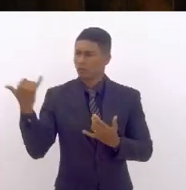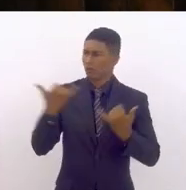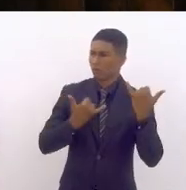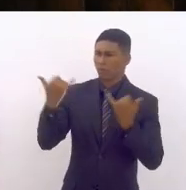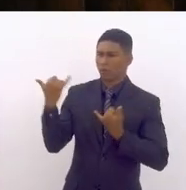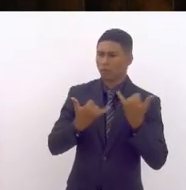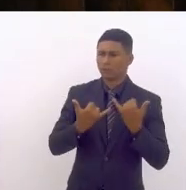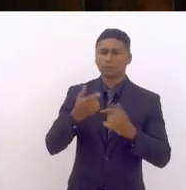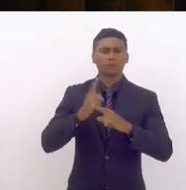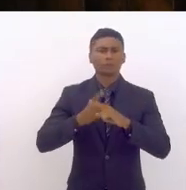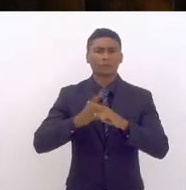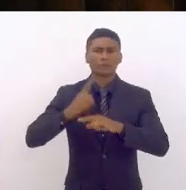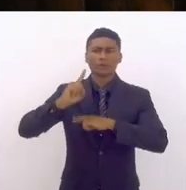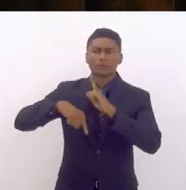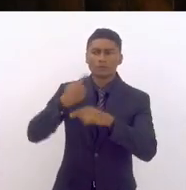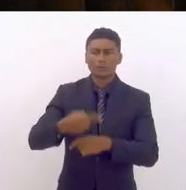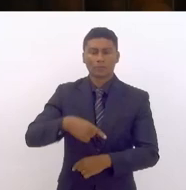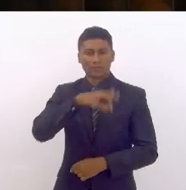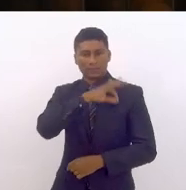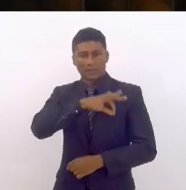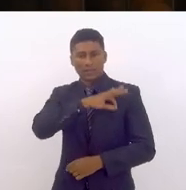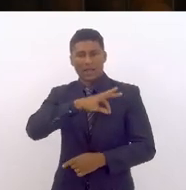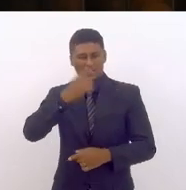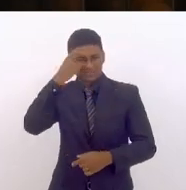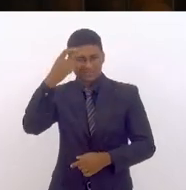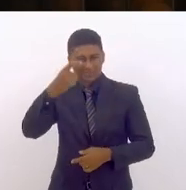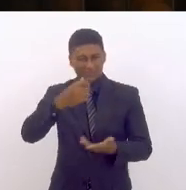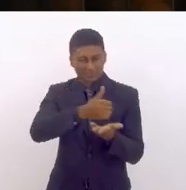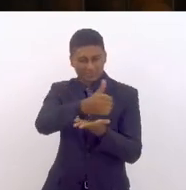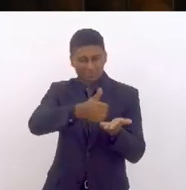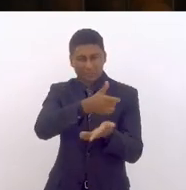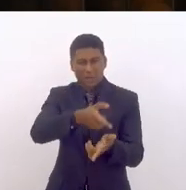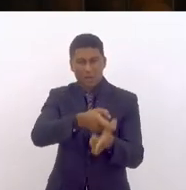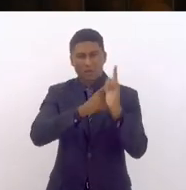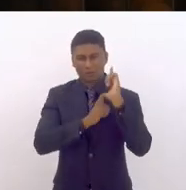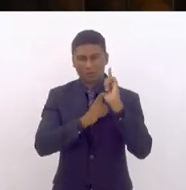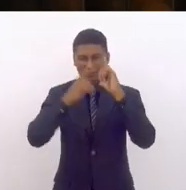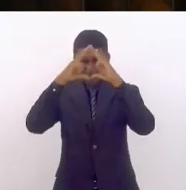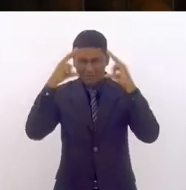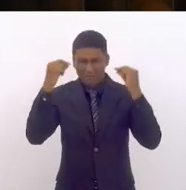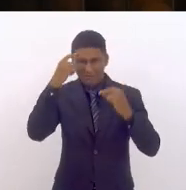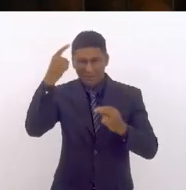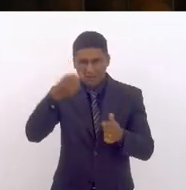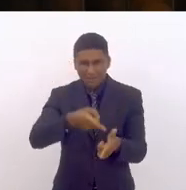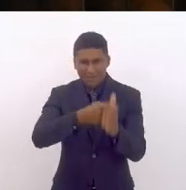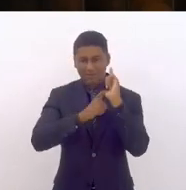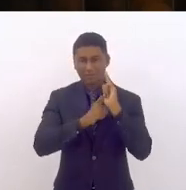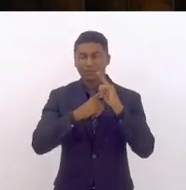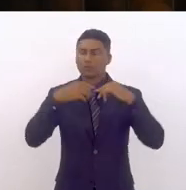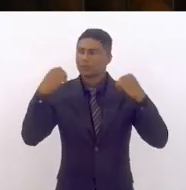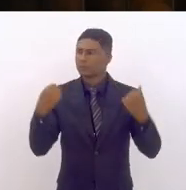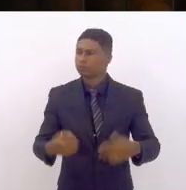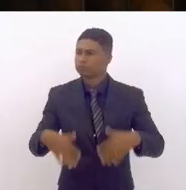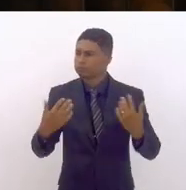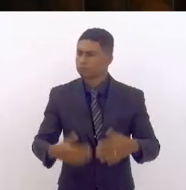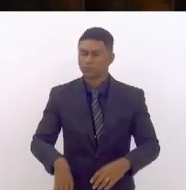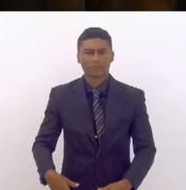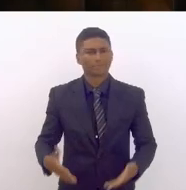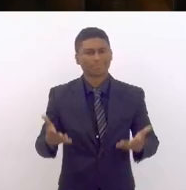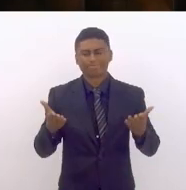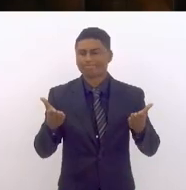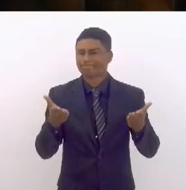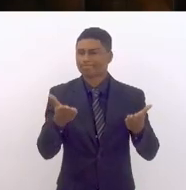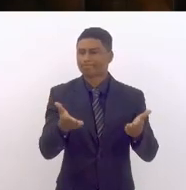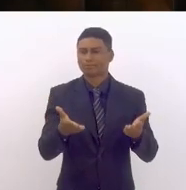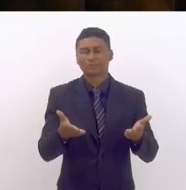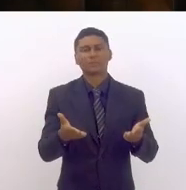a suspensão do piso salarial da enfermagem, nossa, como foi um divisor de águas.